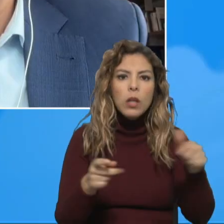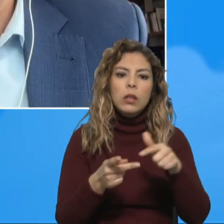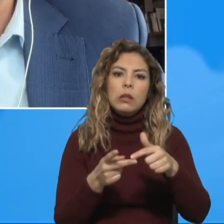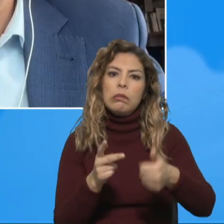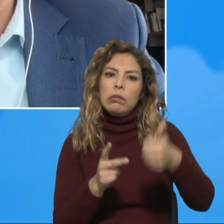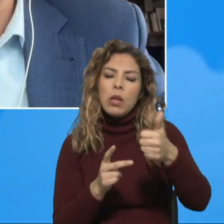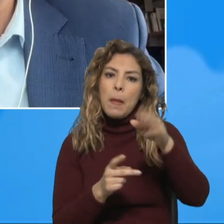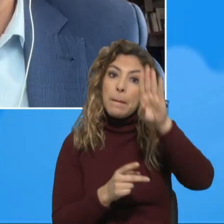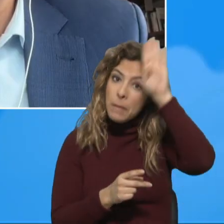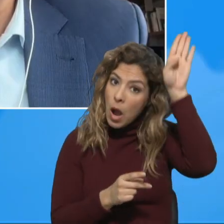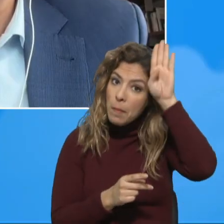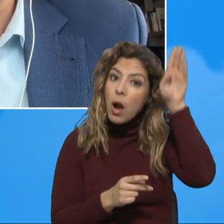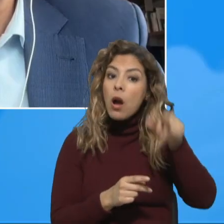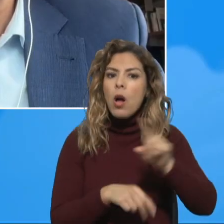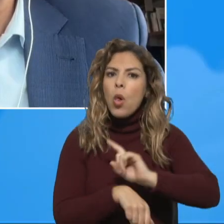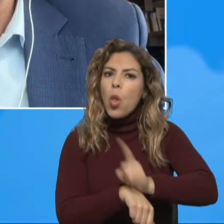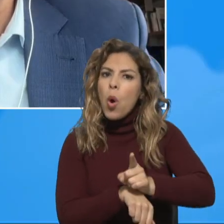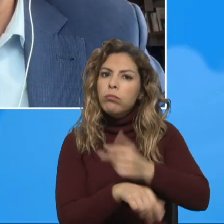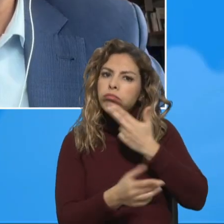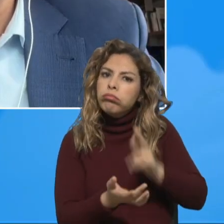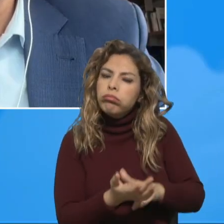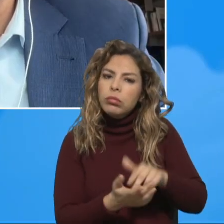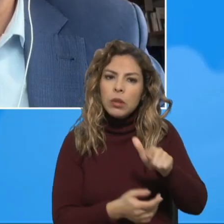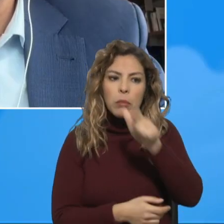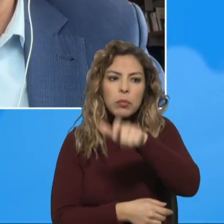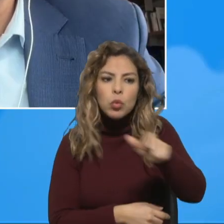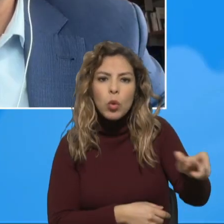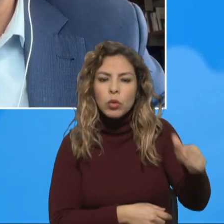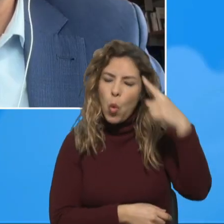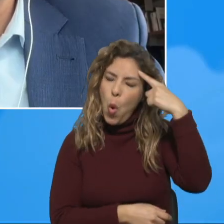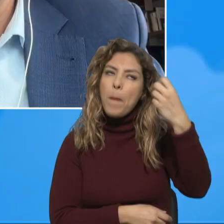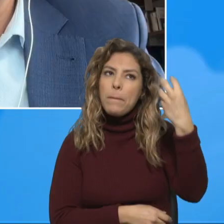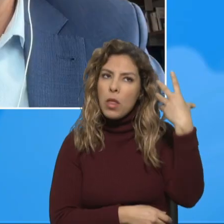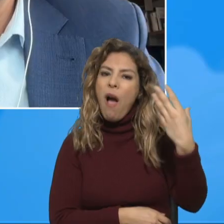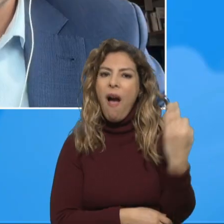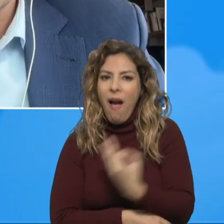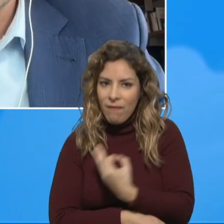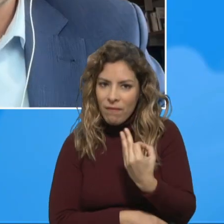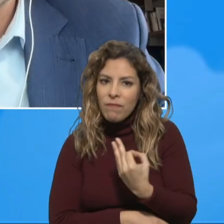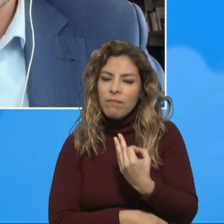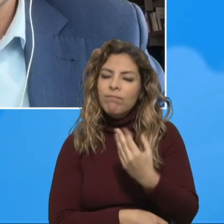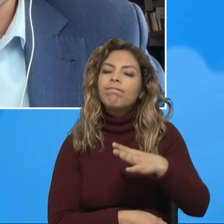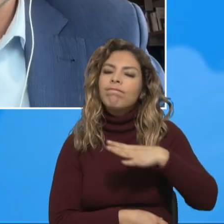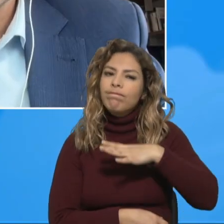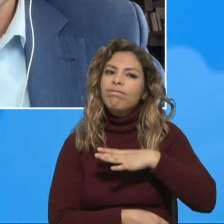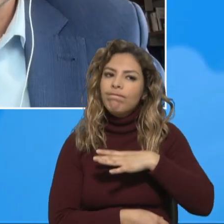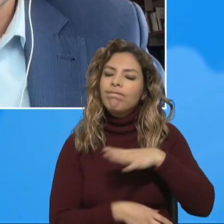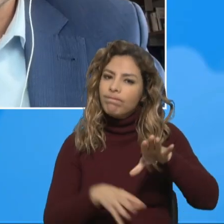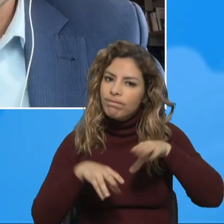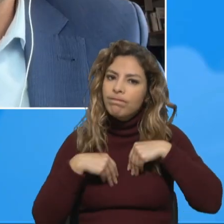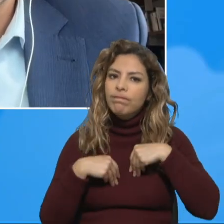desde logo, desde a primeira hora, que todas as pessoas entendem e, por isso, terá também